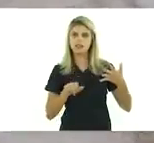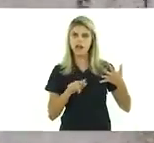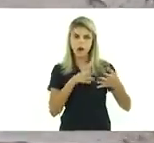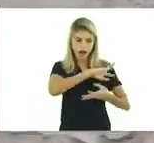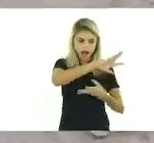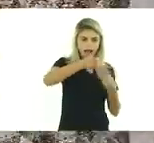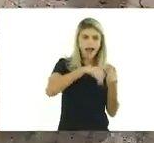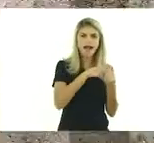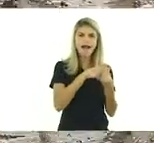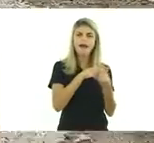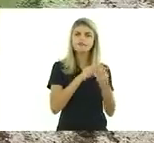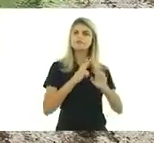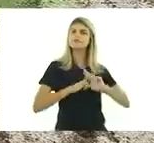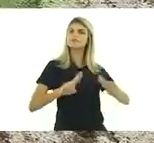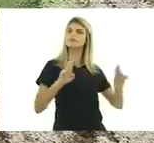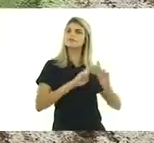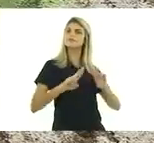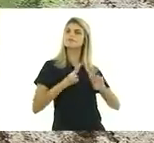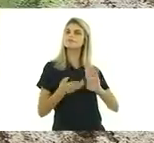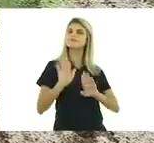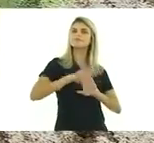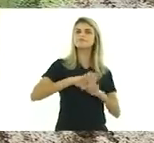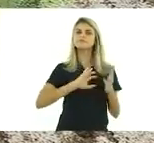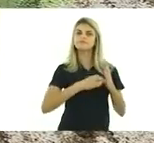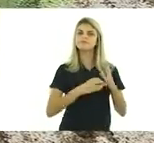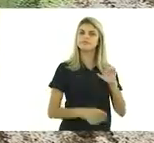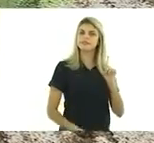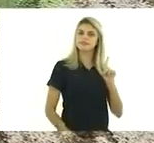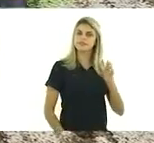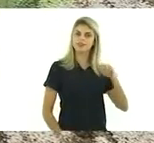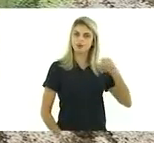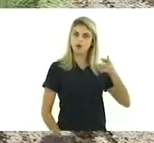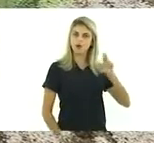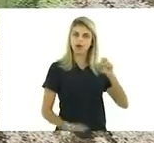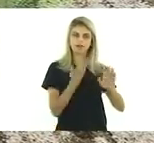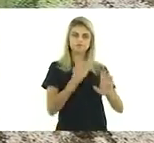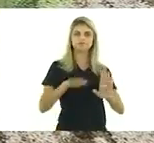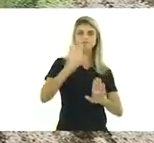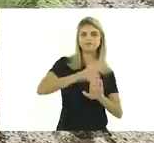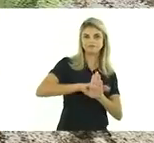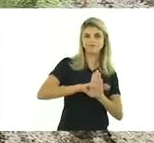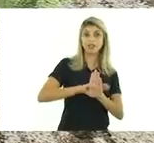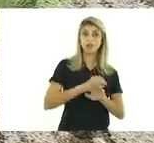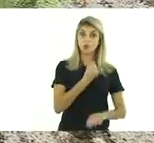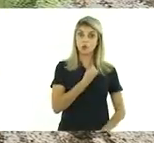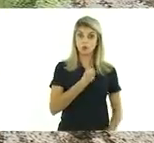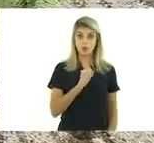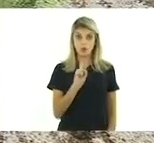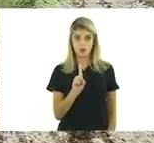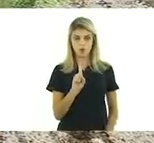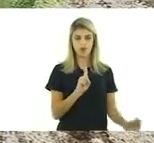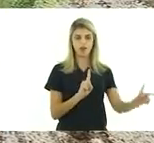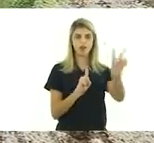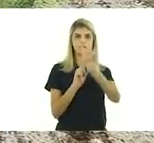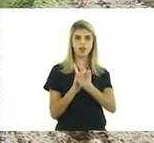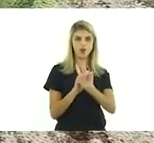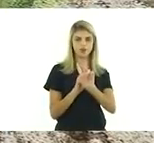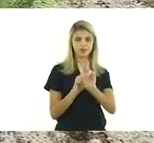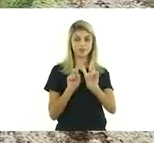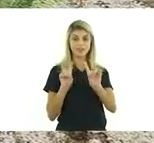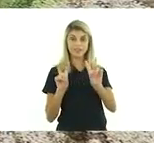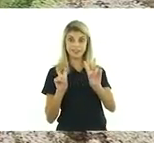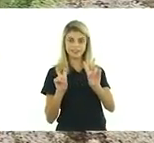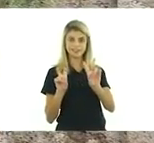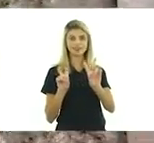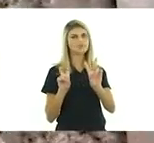vem disfarçado de democrata. Mudaram a placa, colaram 2 por cima do 1. Mas todo mundo